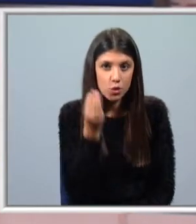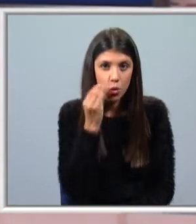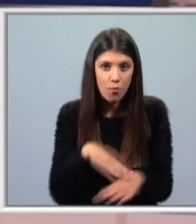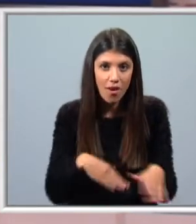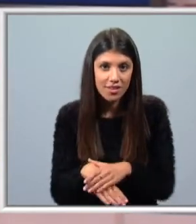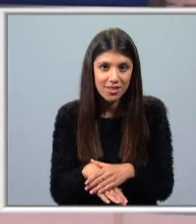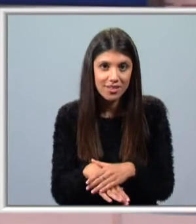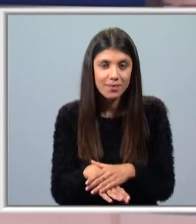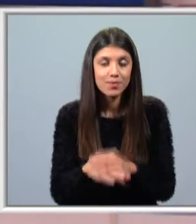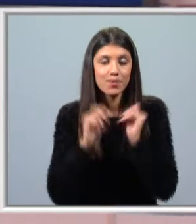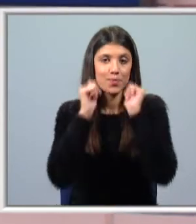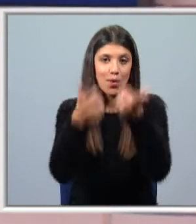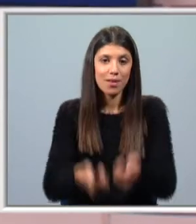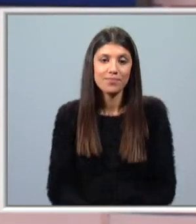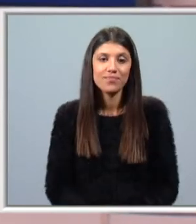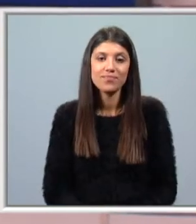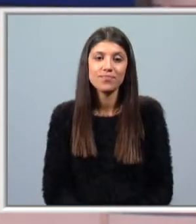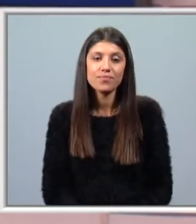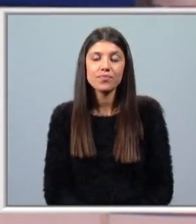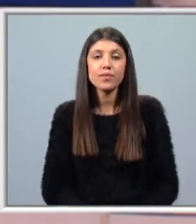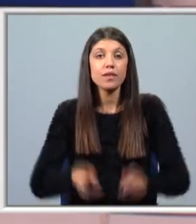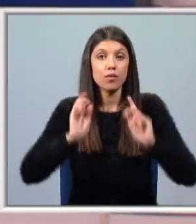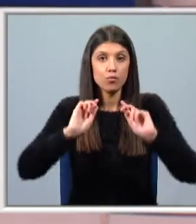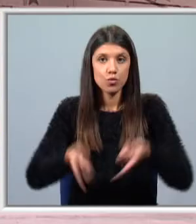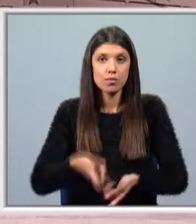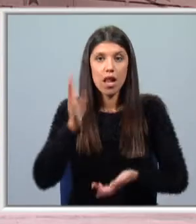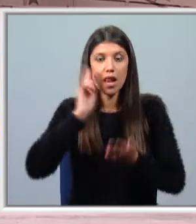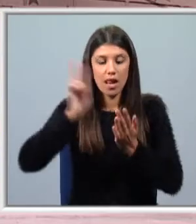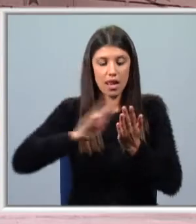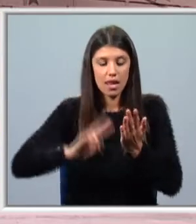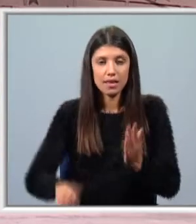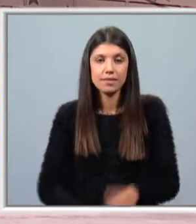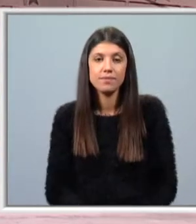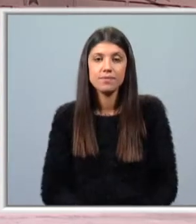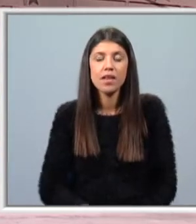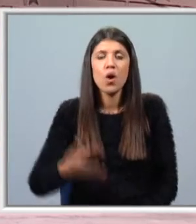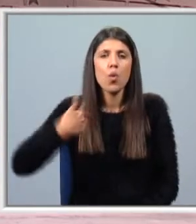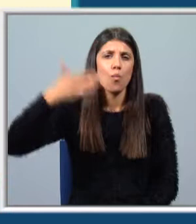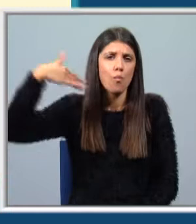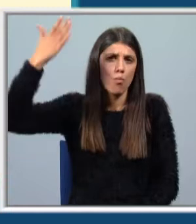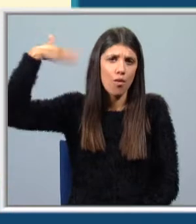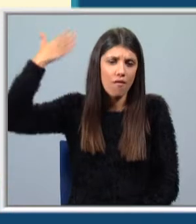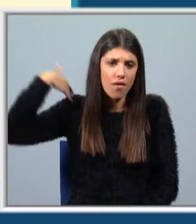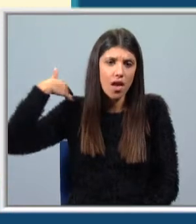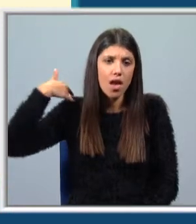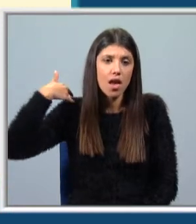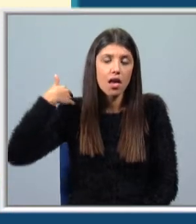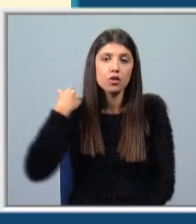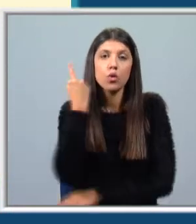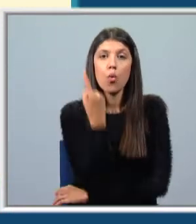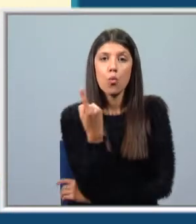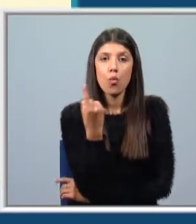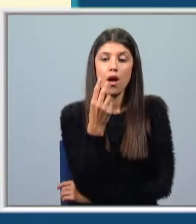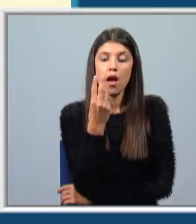faz? Ótimo. Então vamos começar por ler. Era uma vez um, e aqui temos